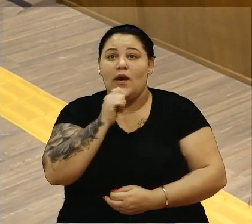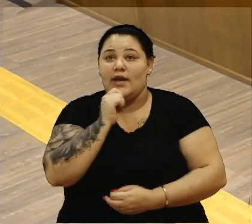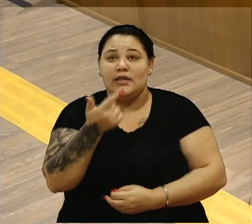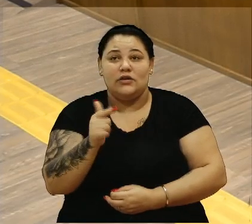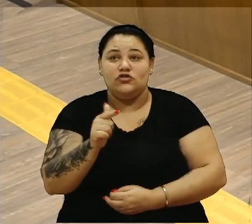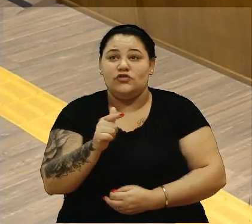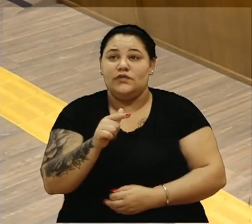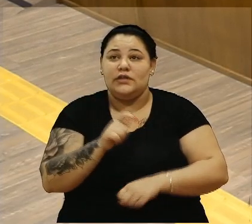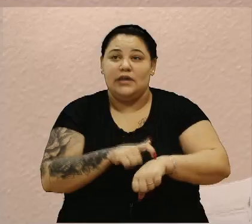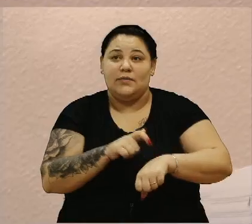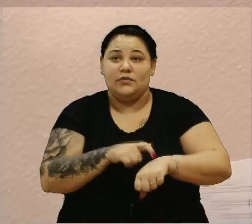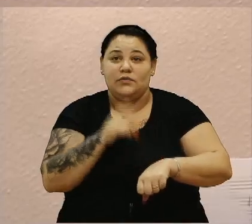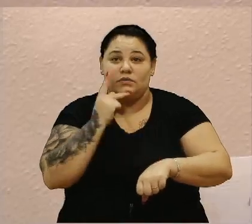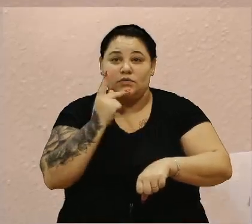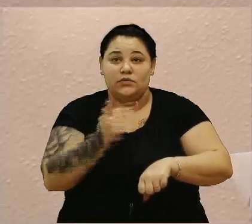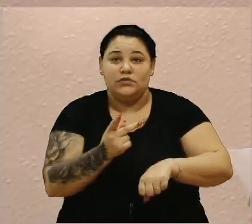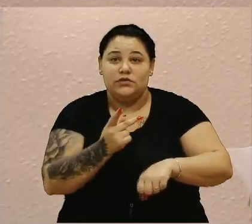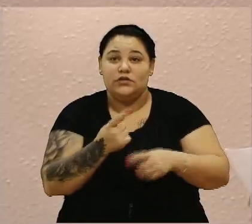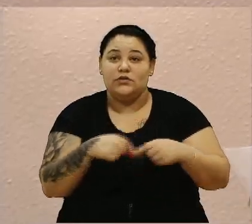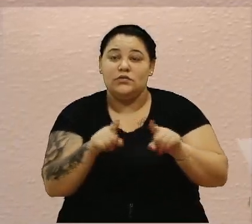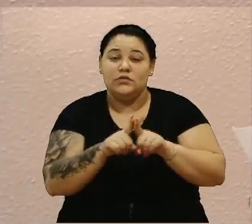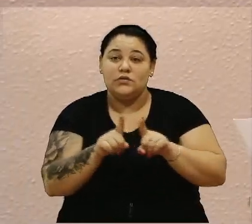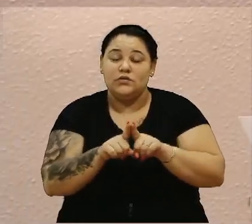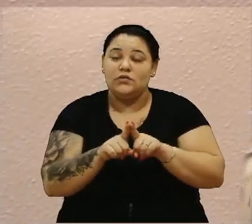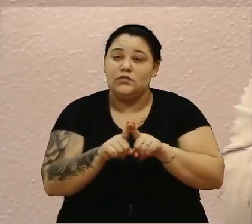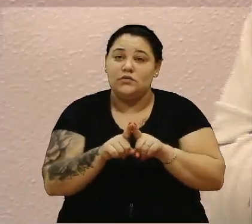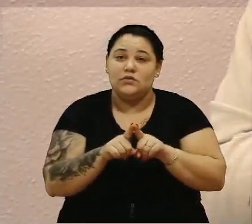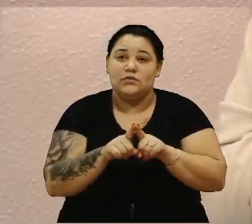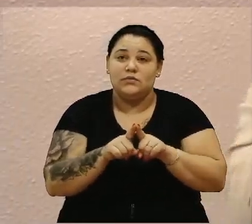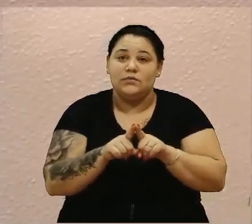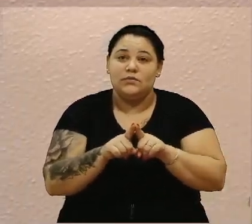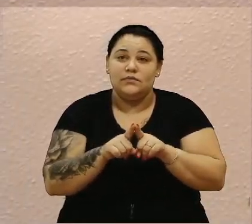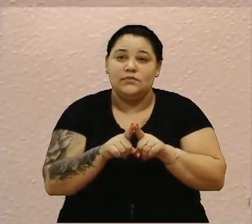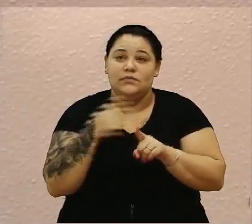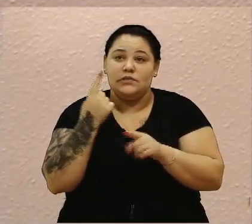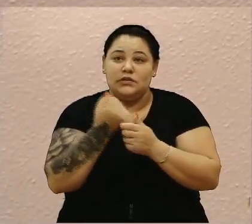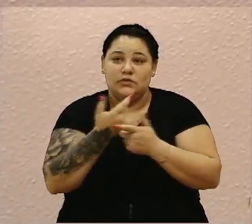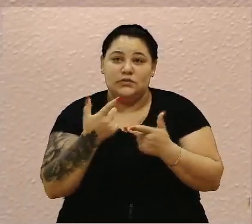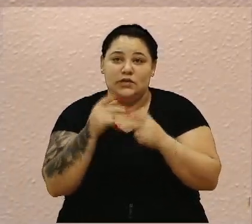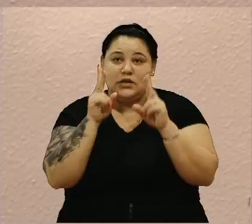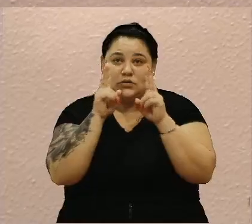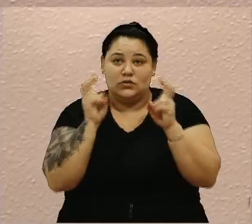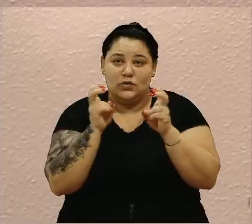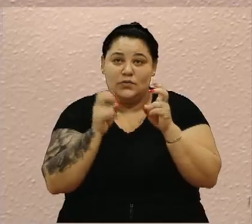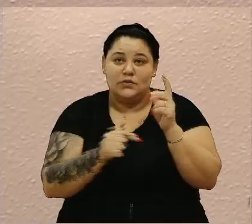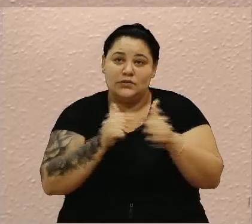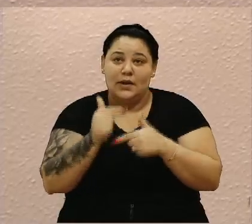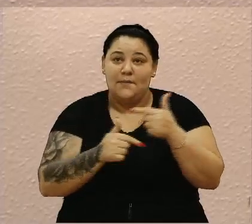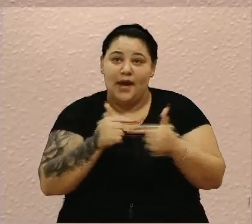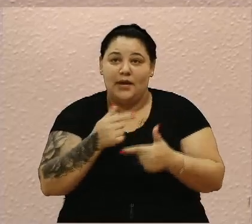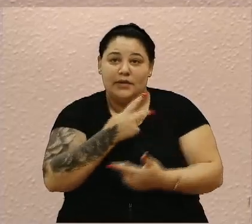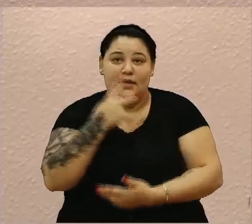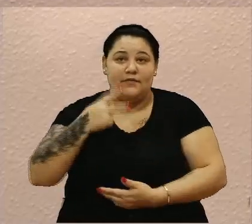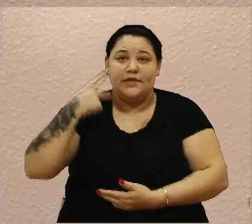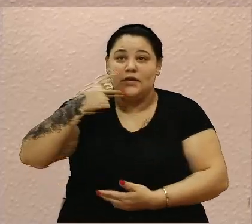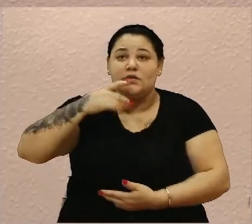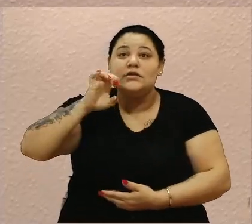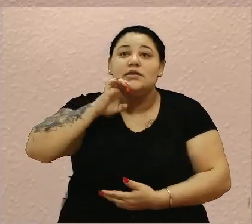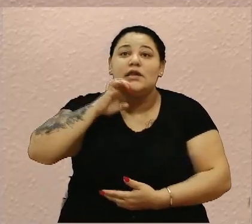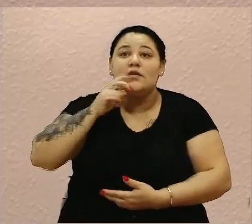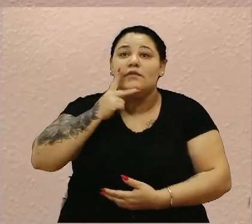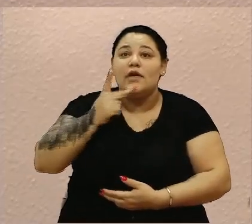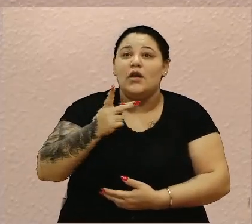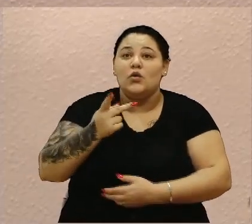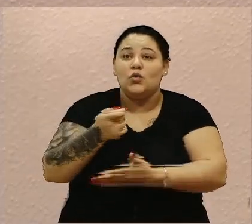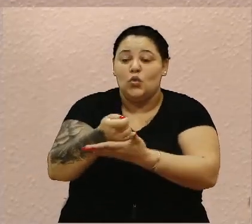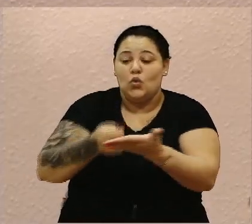de falar, né, no momento ali da declaração de líder. Uma delas é sobre a questão dos trabalhadores, né? A vereadora Estela comentou sobre os